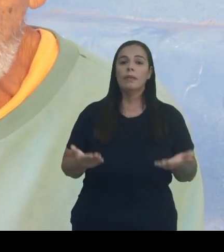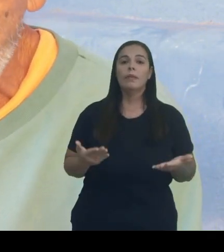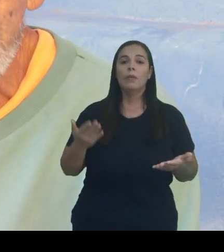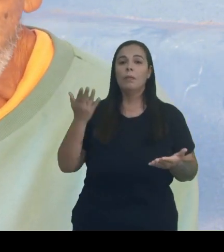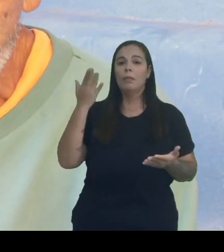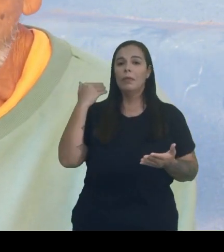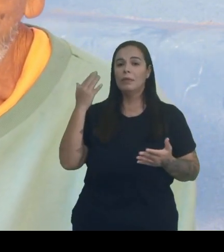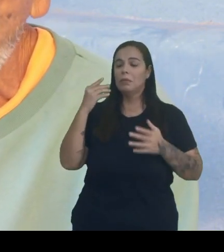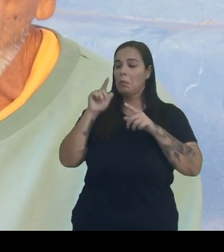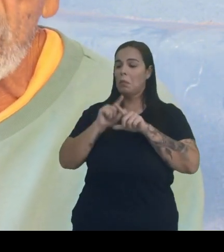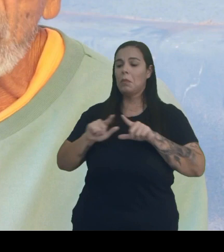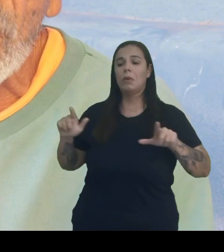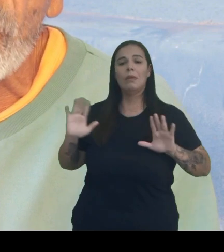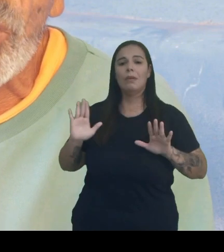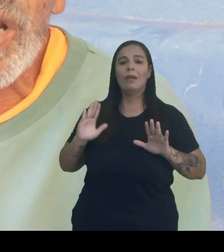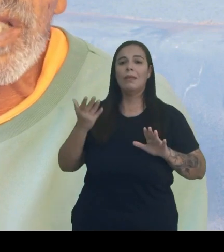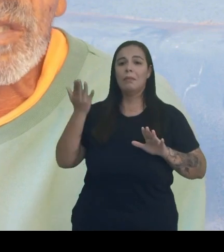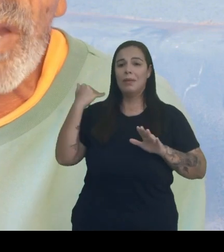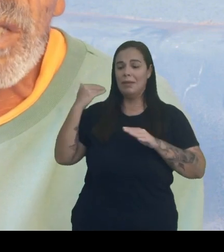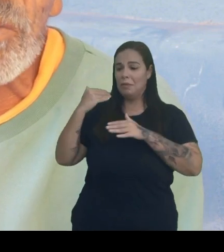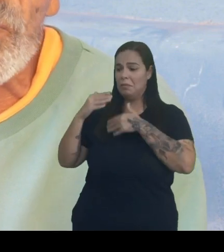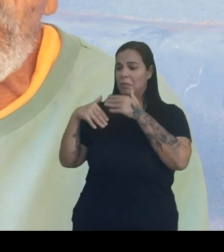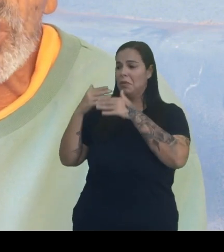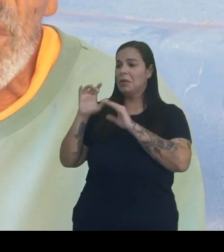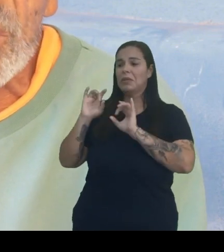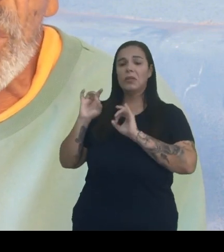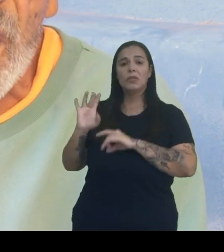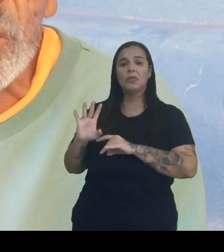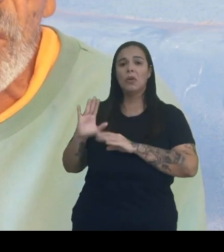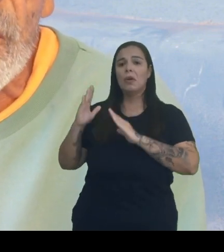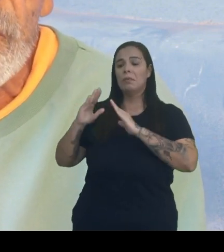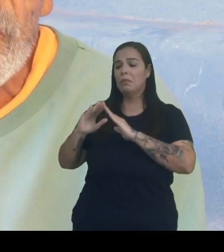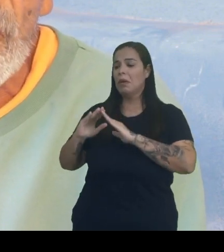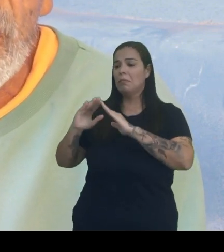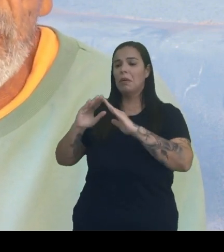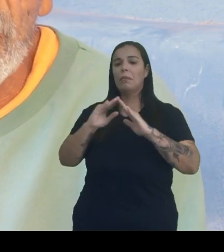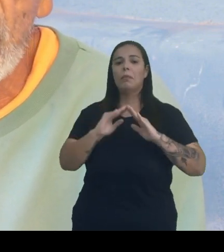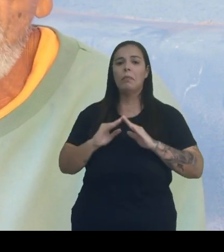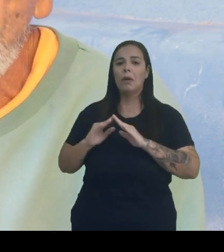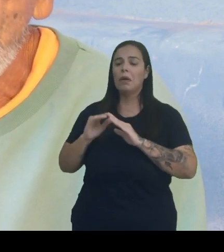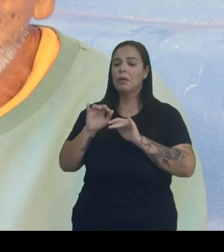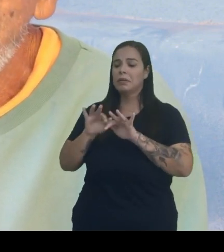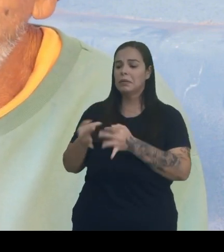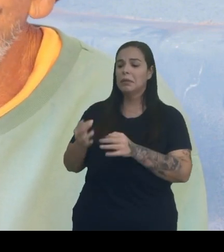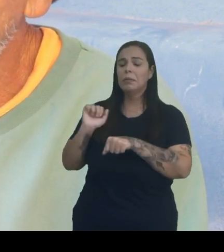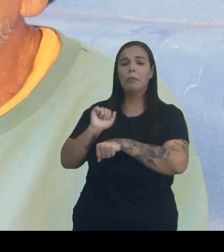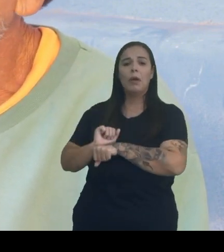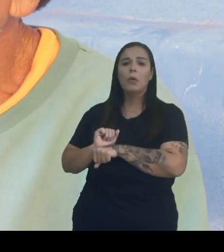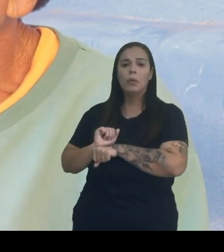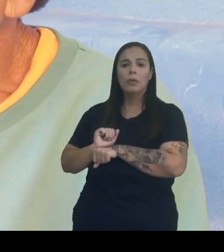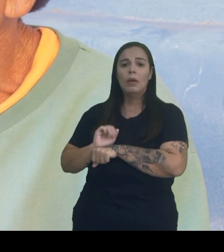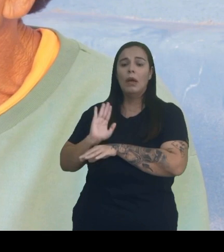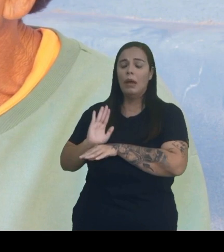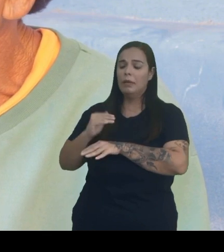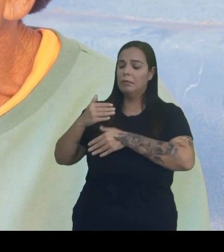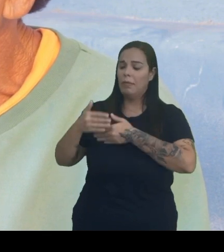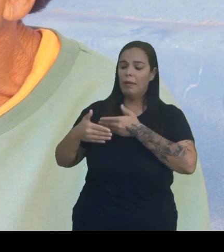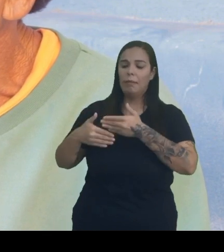tinha mais nada no isso, era o progresso de Itaipu, era esse mais nenhum, ficou estacionado, entendeu? E veio.